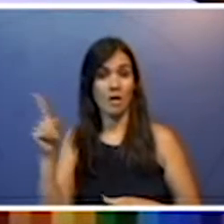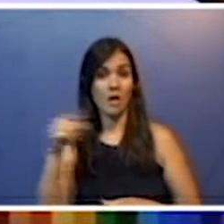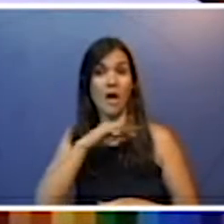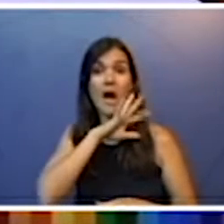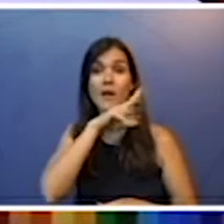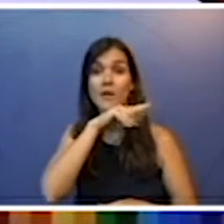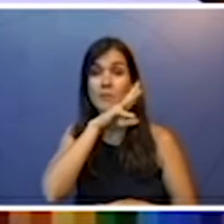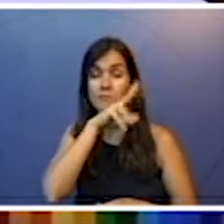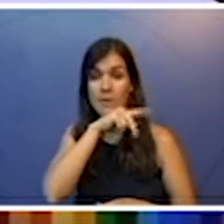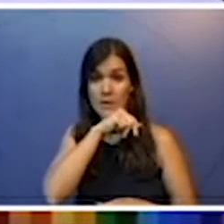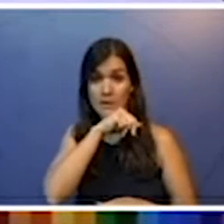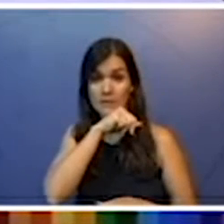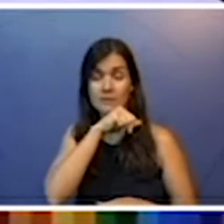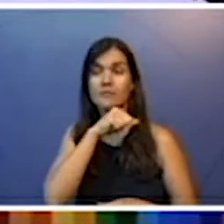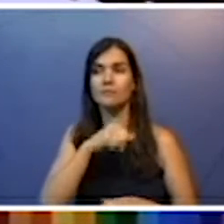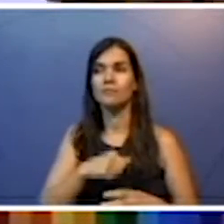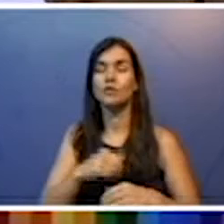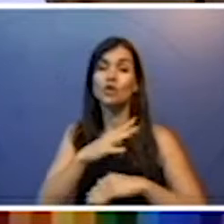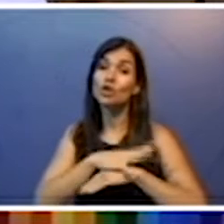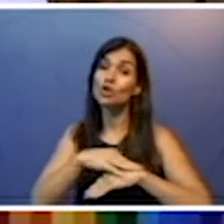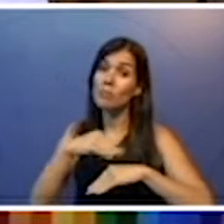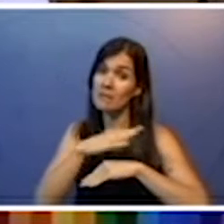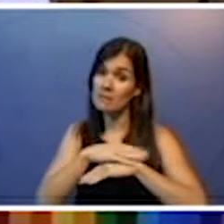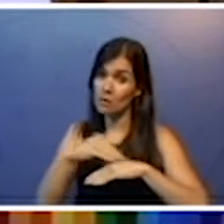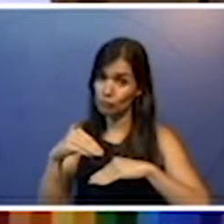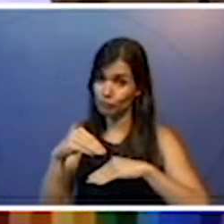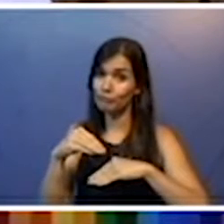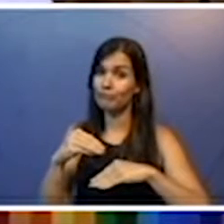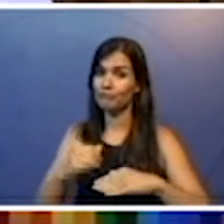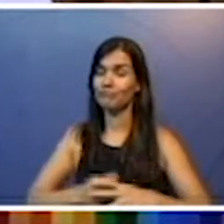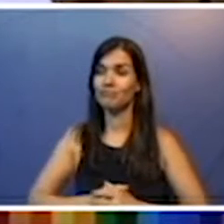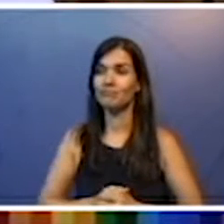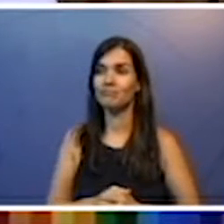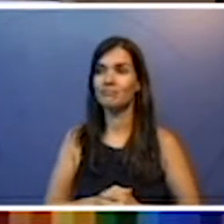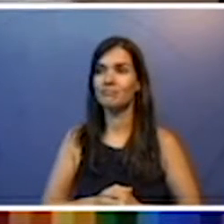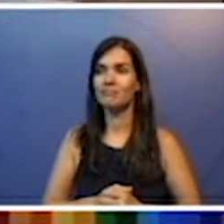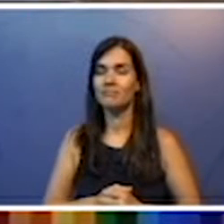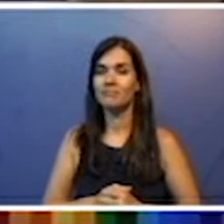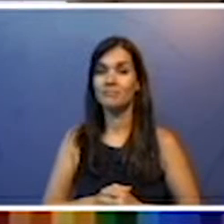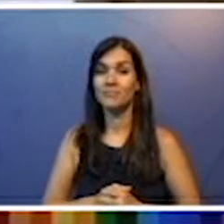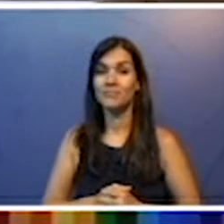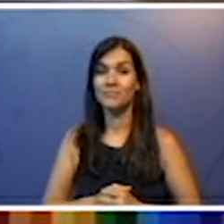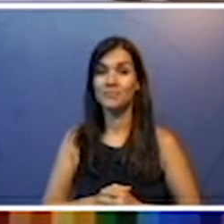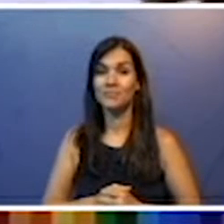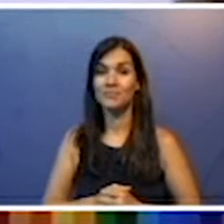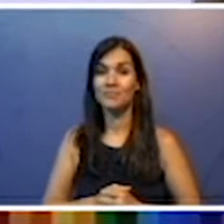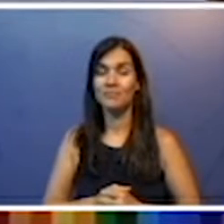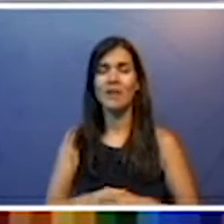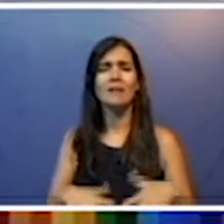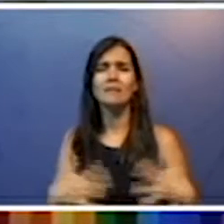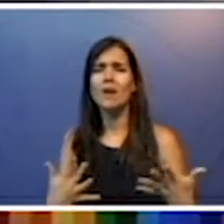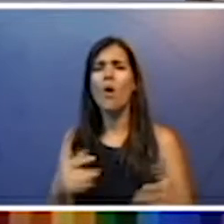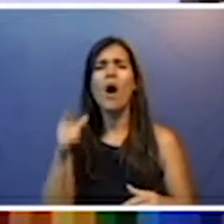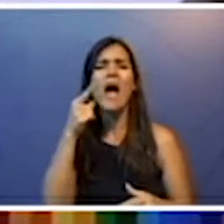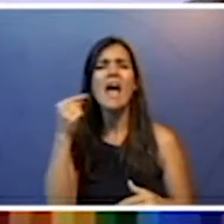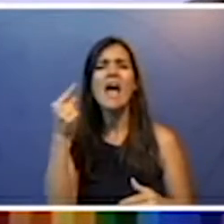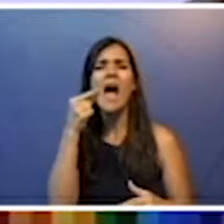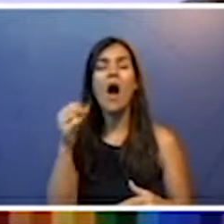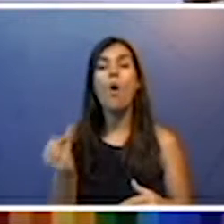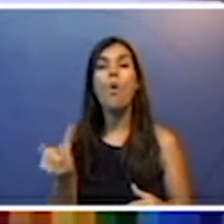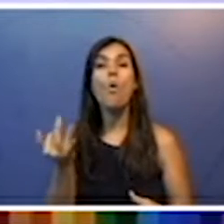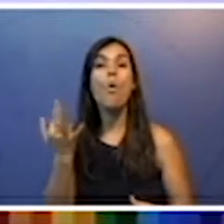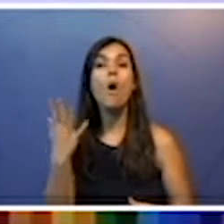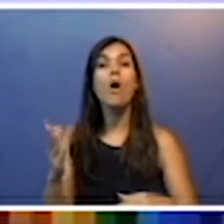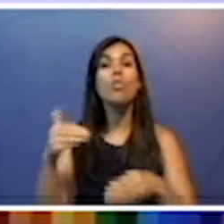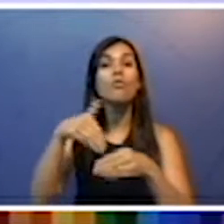de estimação do gráfico de baixo, que vai ser preenchido mais aqui embaixo, né? Então, o gato, vamos ver quantos